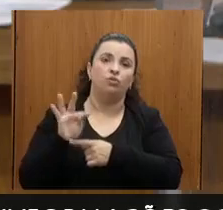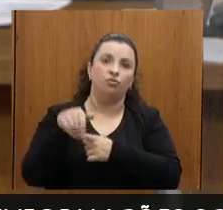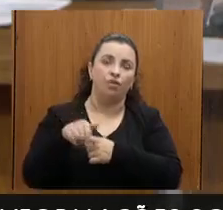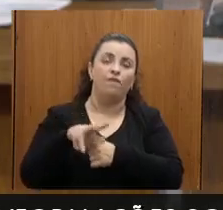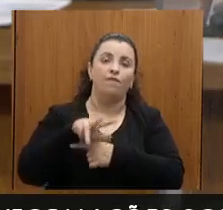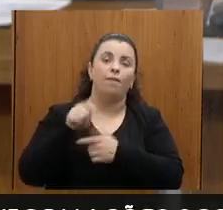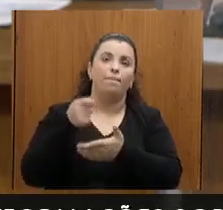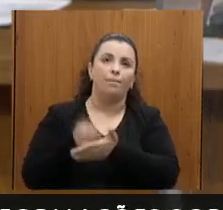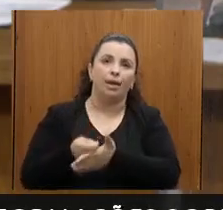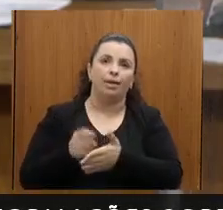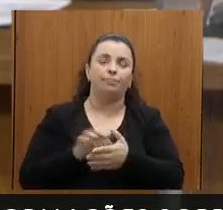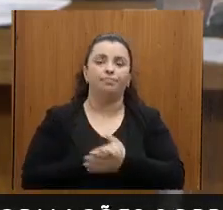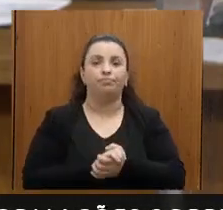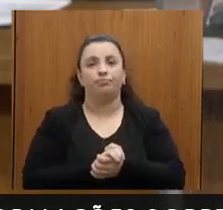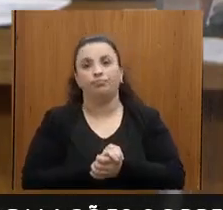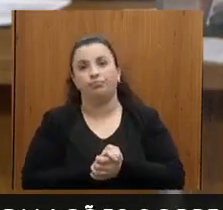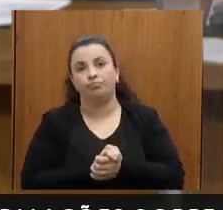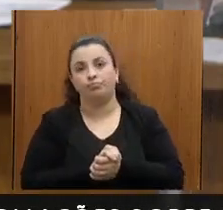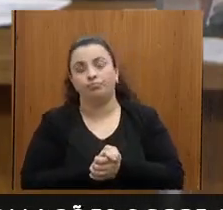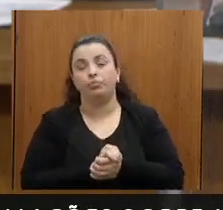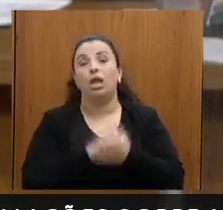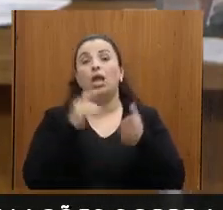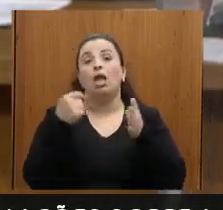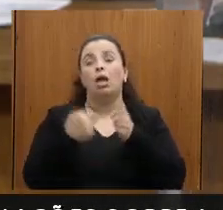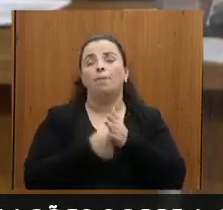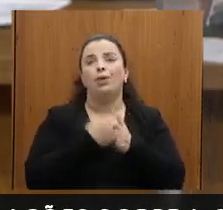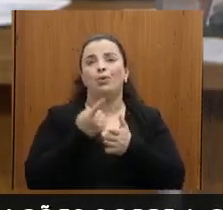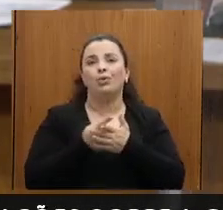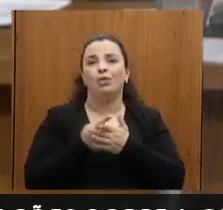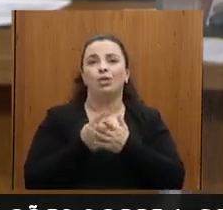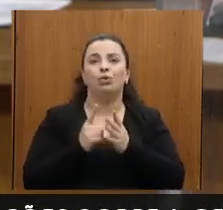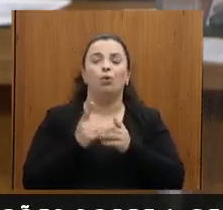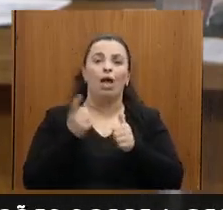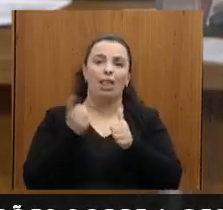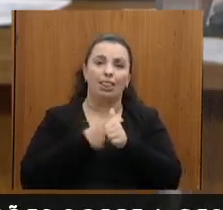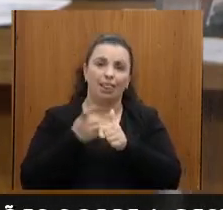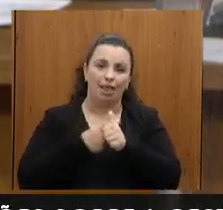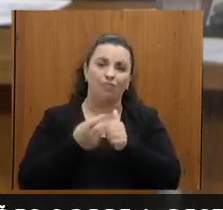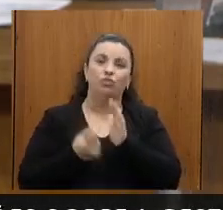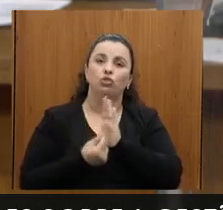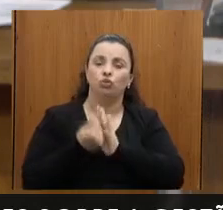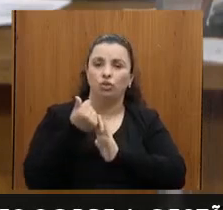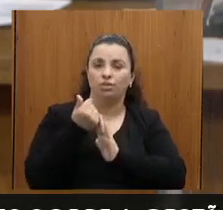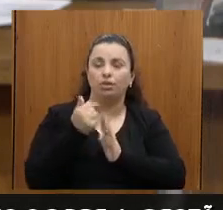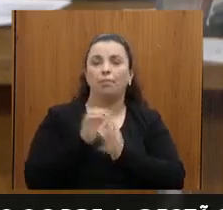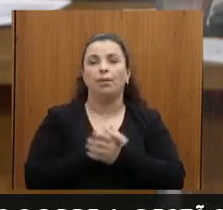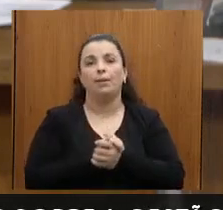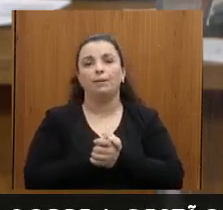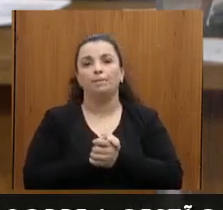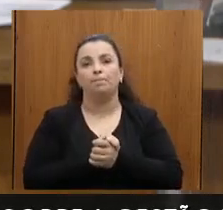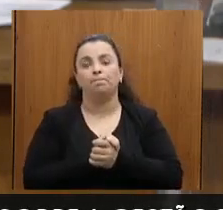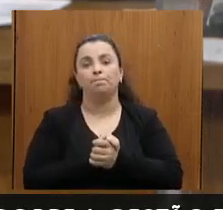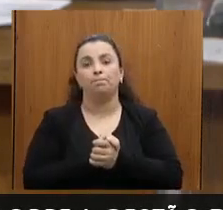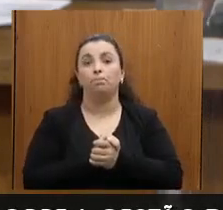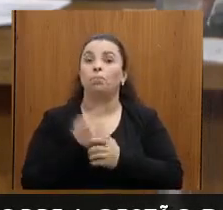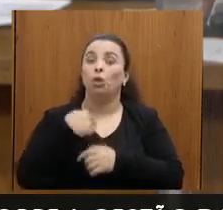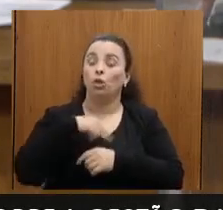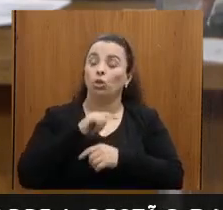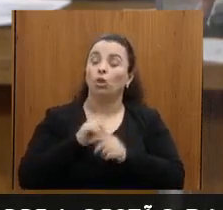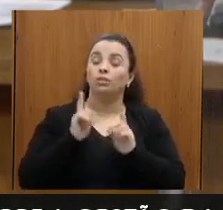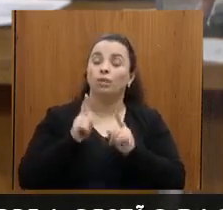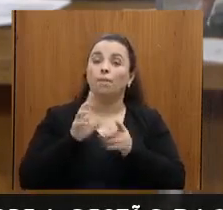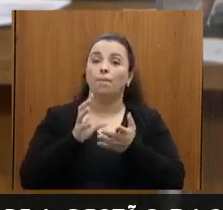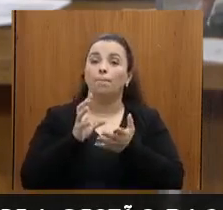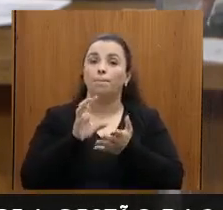ao déficit orçamentário, nós temos buscado tanto a redução de despesas